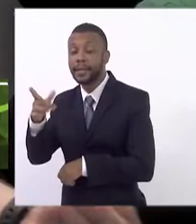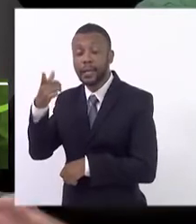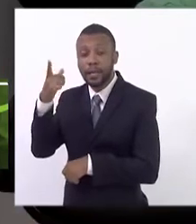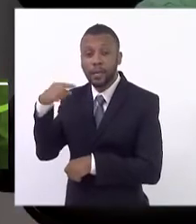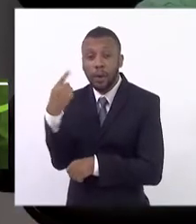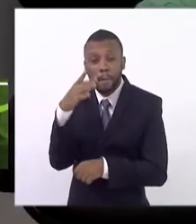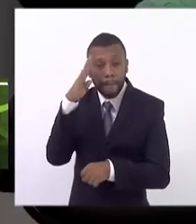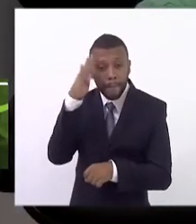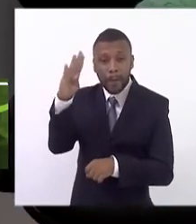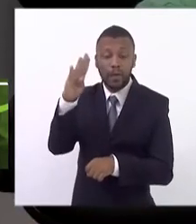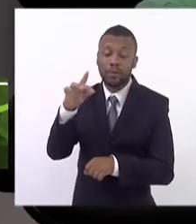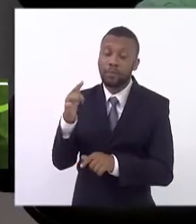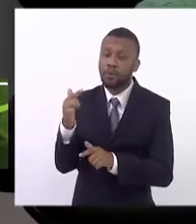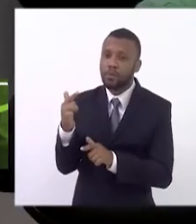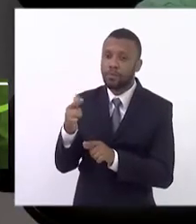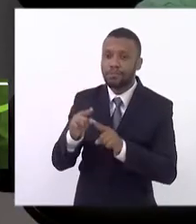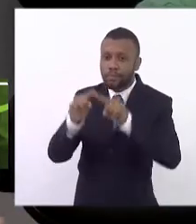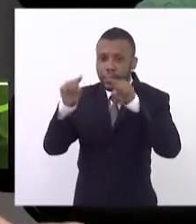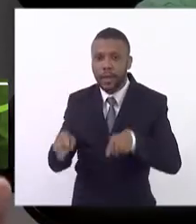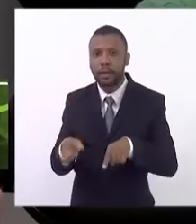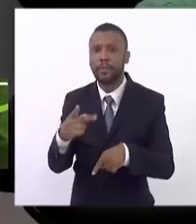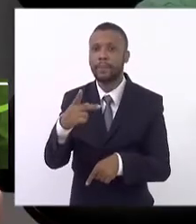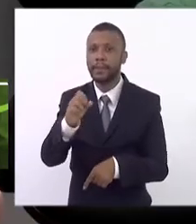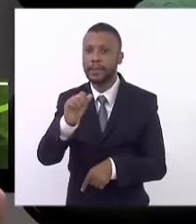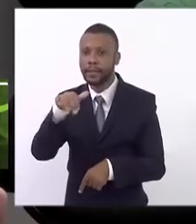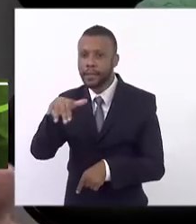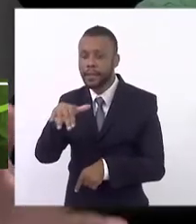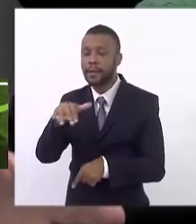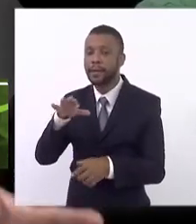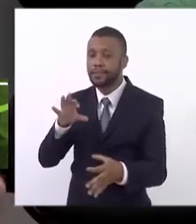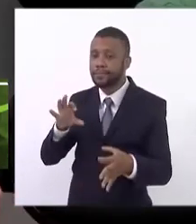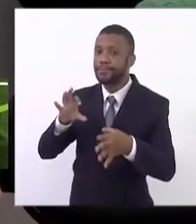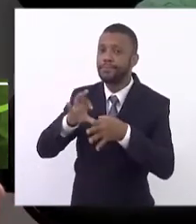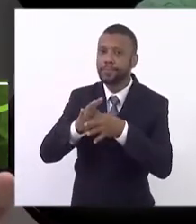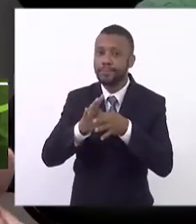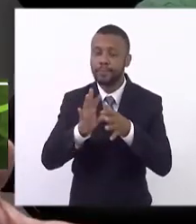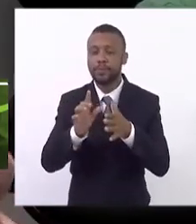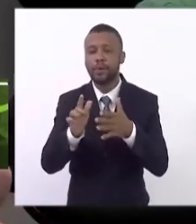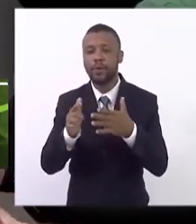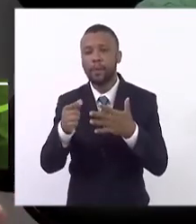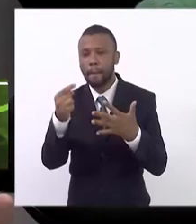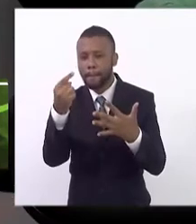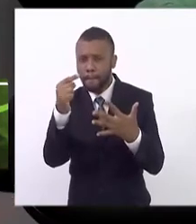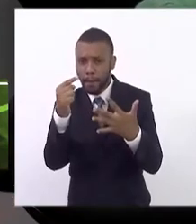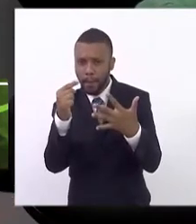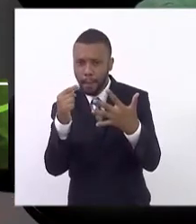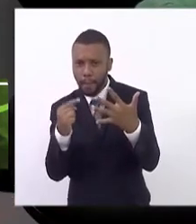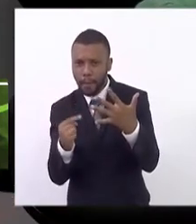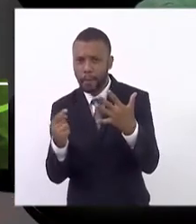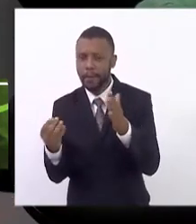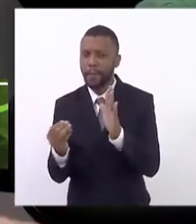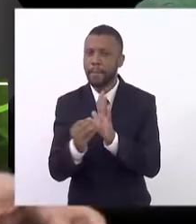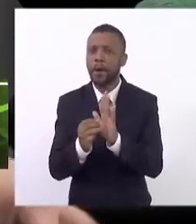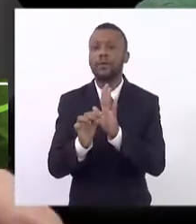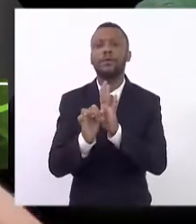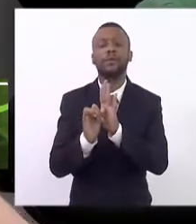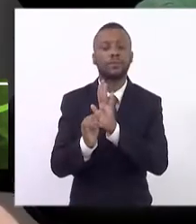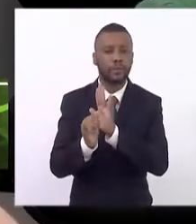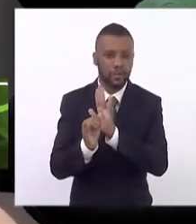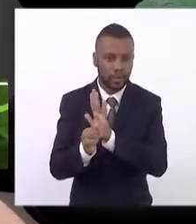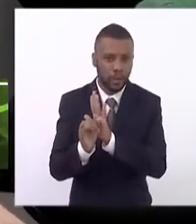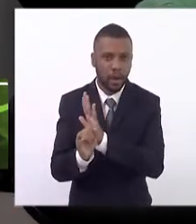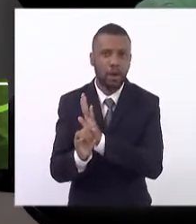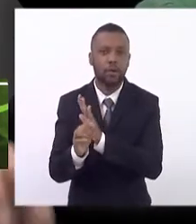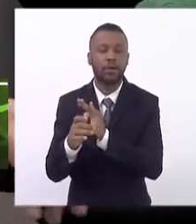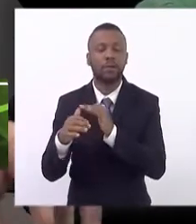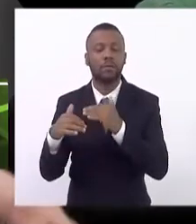como executores da obra. No caderno de encargos, que consta do edital de licitação, as